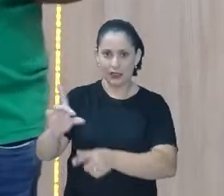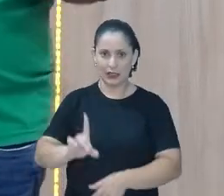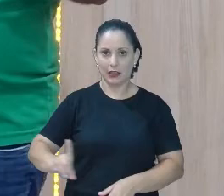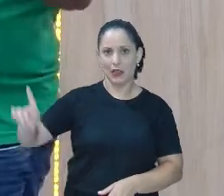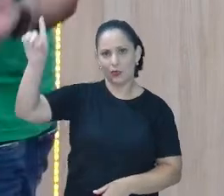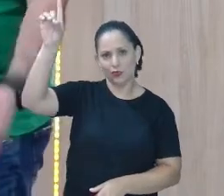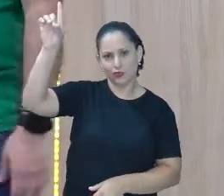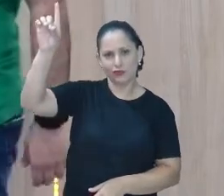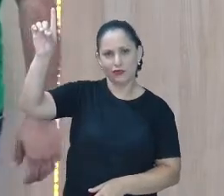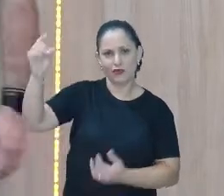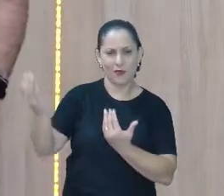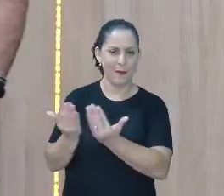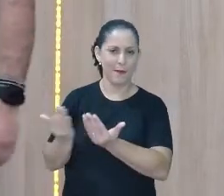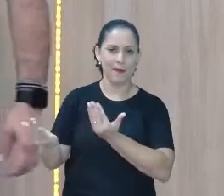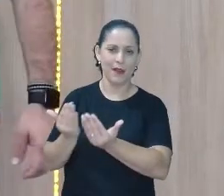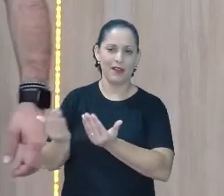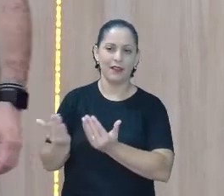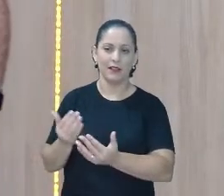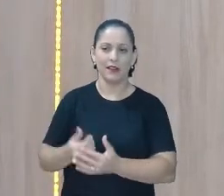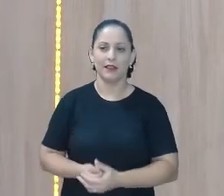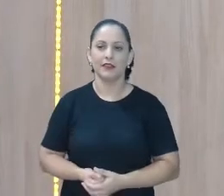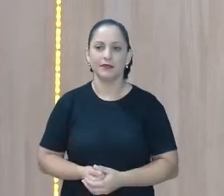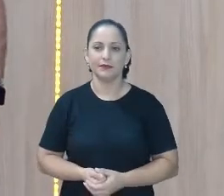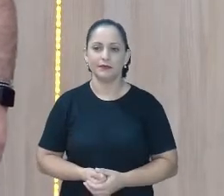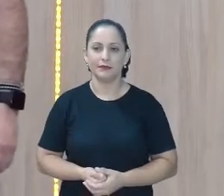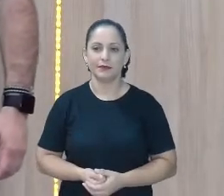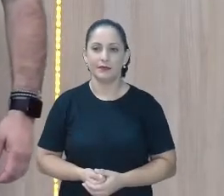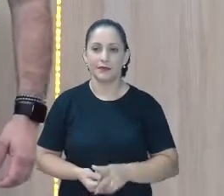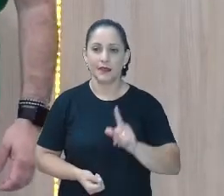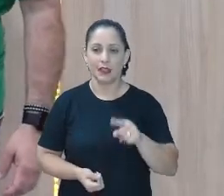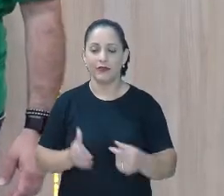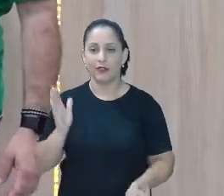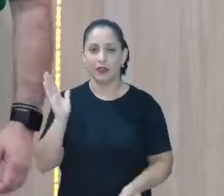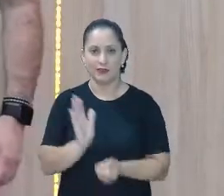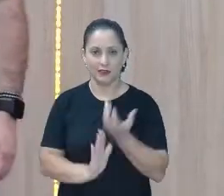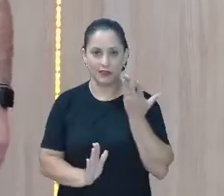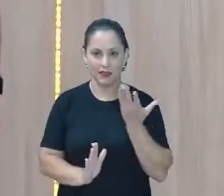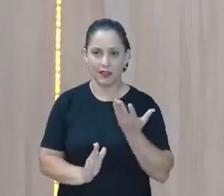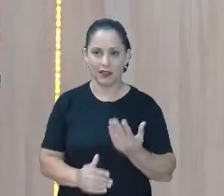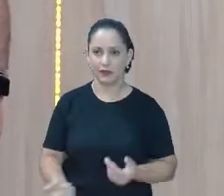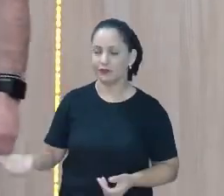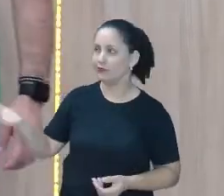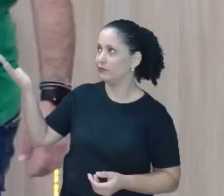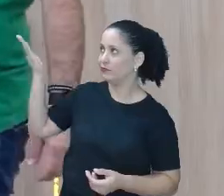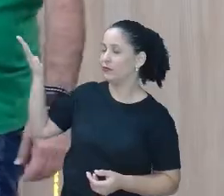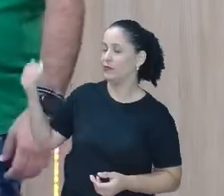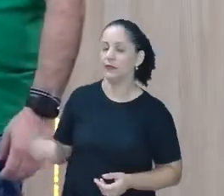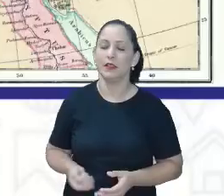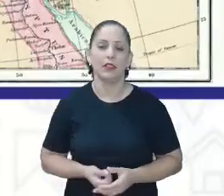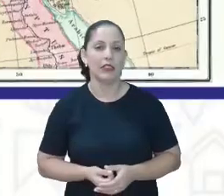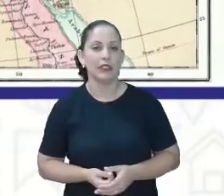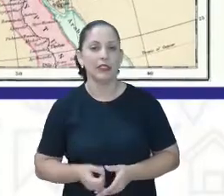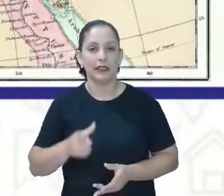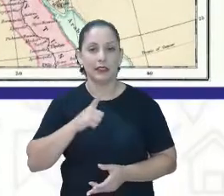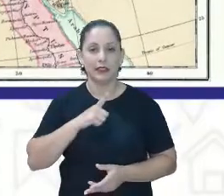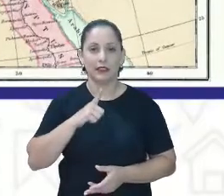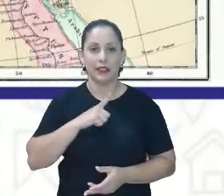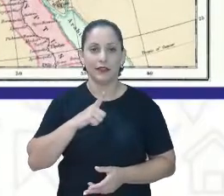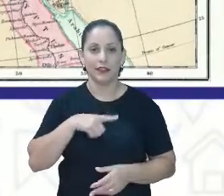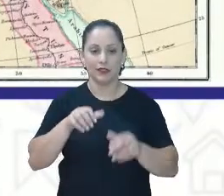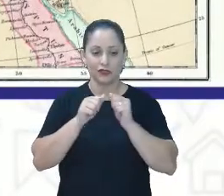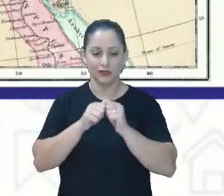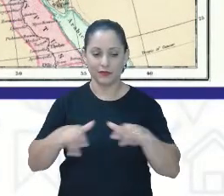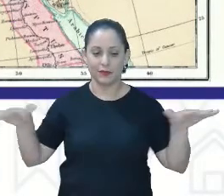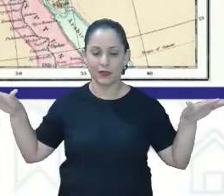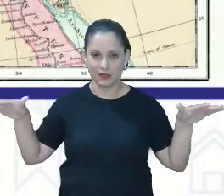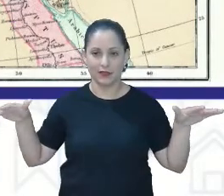né? Então, foi estabelecido aqui, ó, nesse momento em que chegou, né, ao auge da